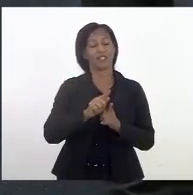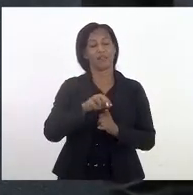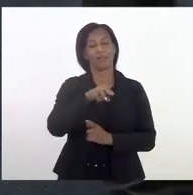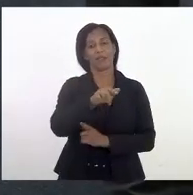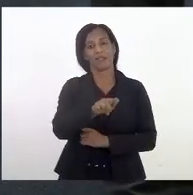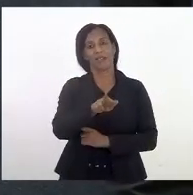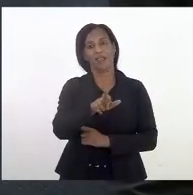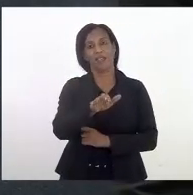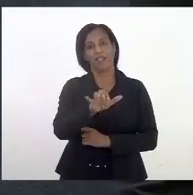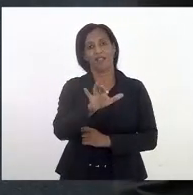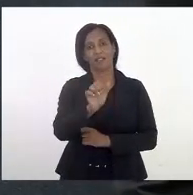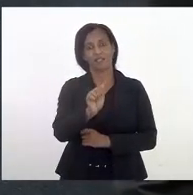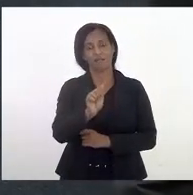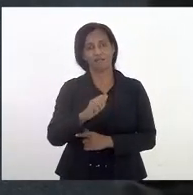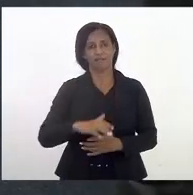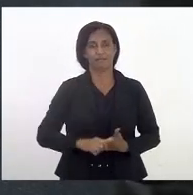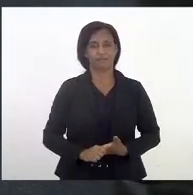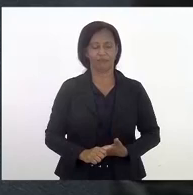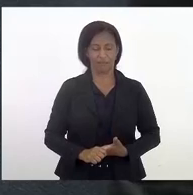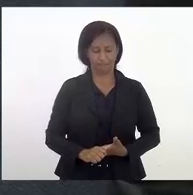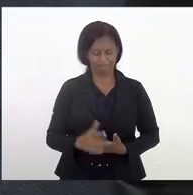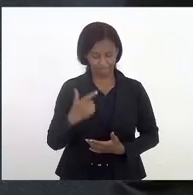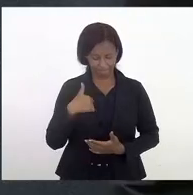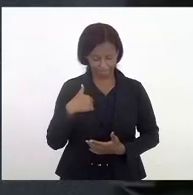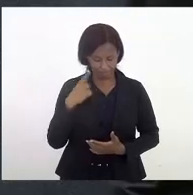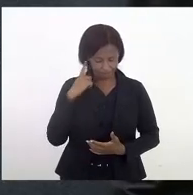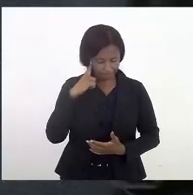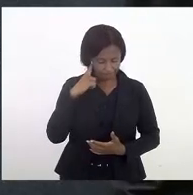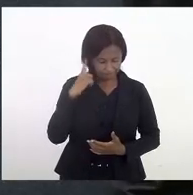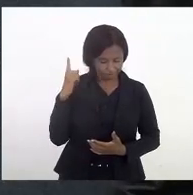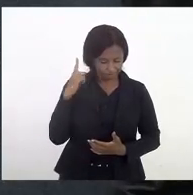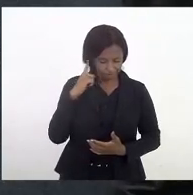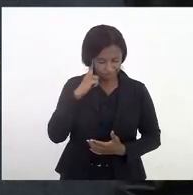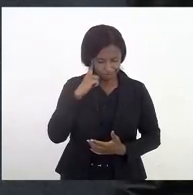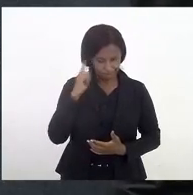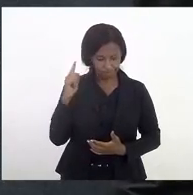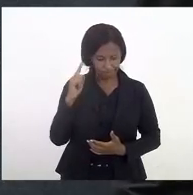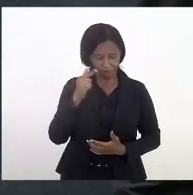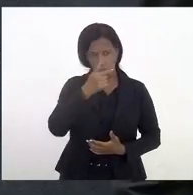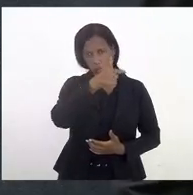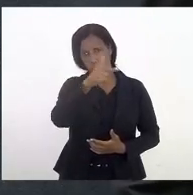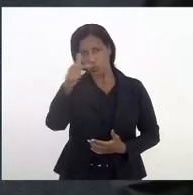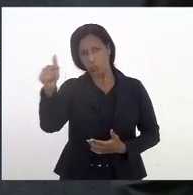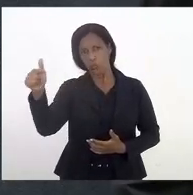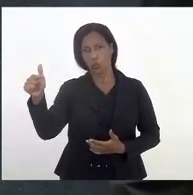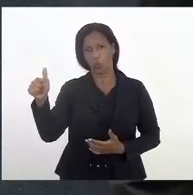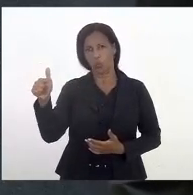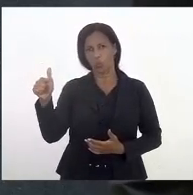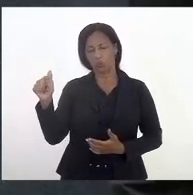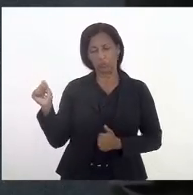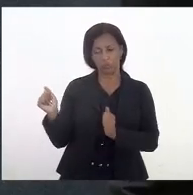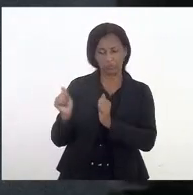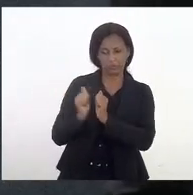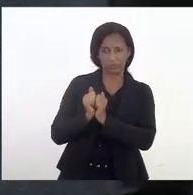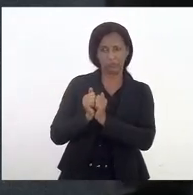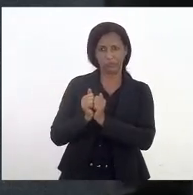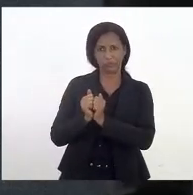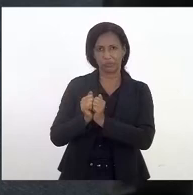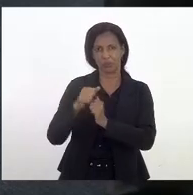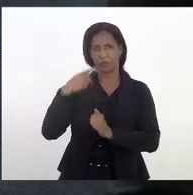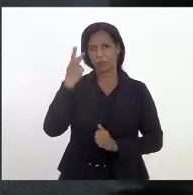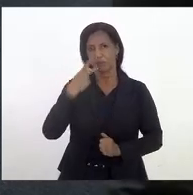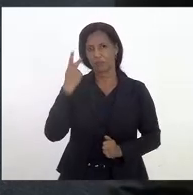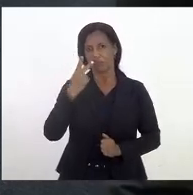Presidente eu tava aqui ouvindo atentamente os outros companheiros de Parlamento em